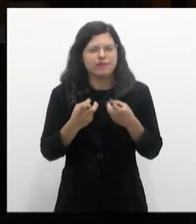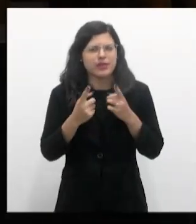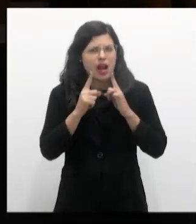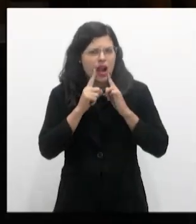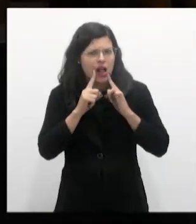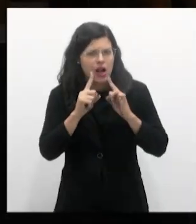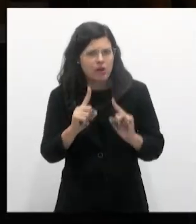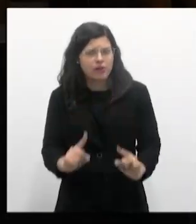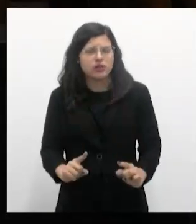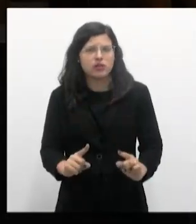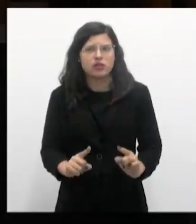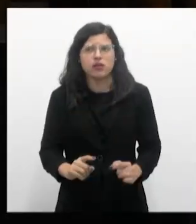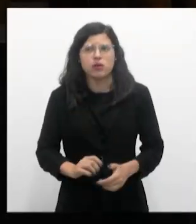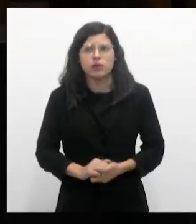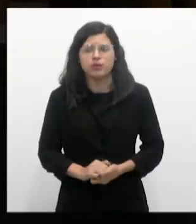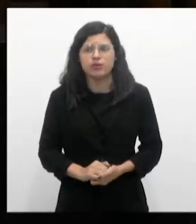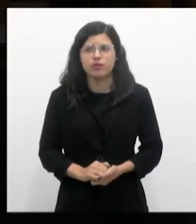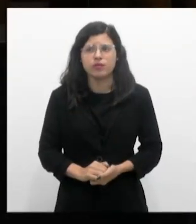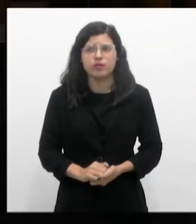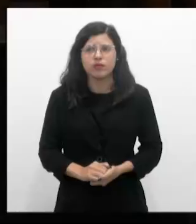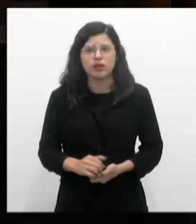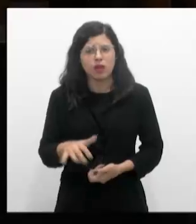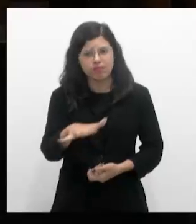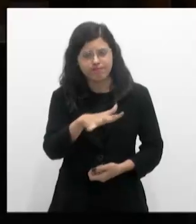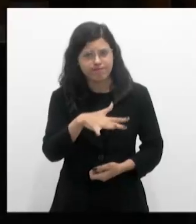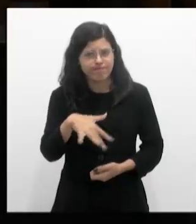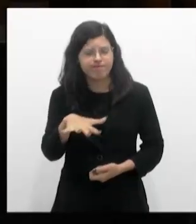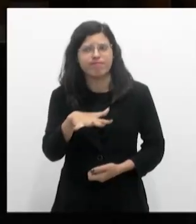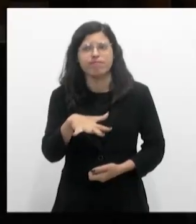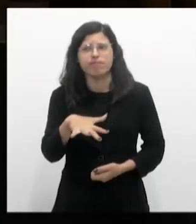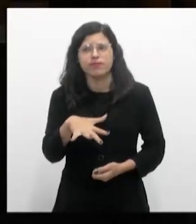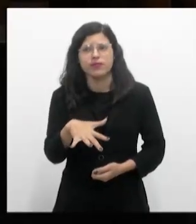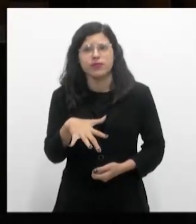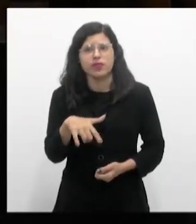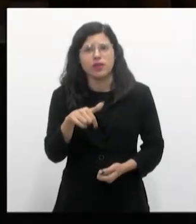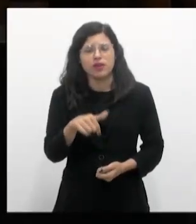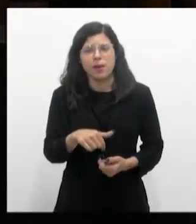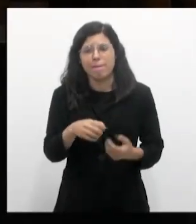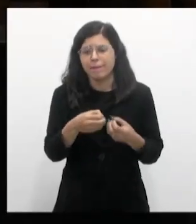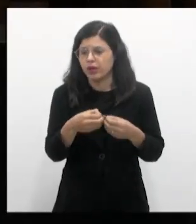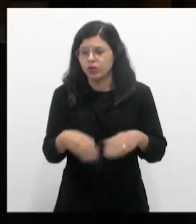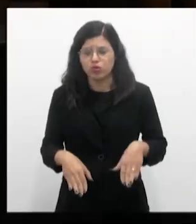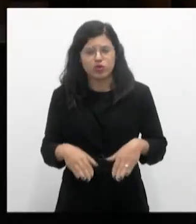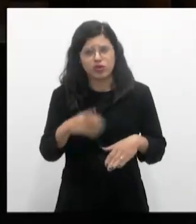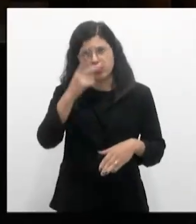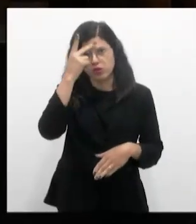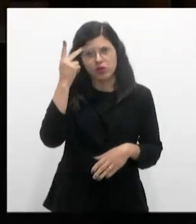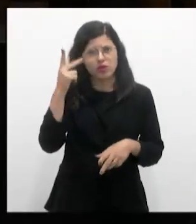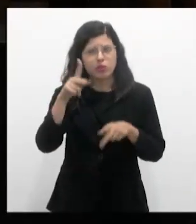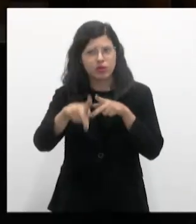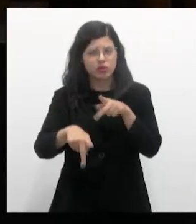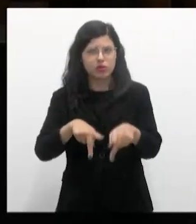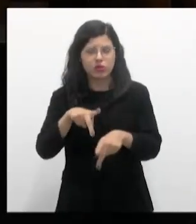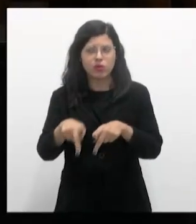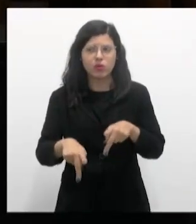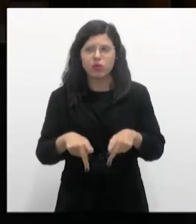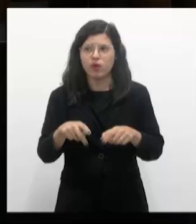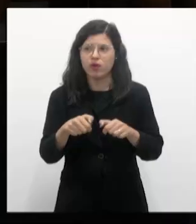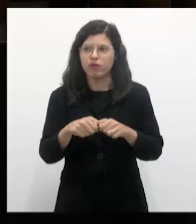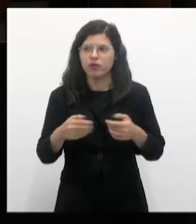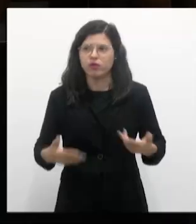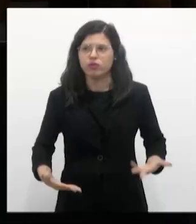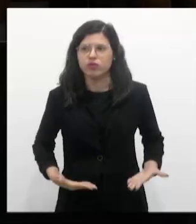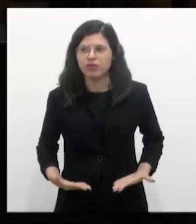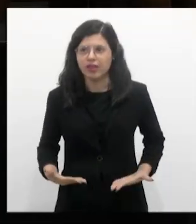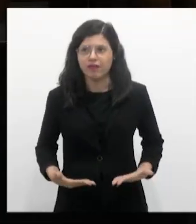reclamação e, na maioria das vezes, metendo a mão no bolso do consumidor e prestando um